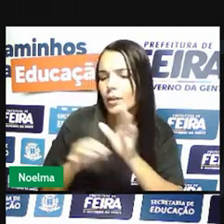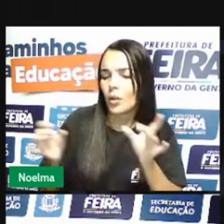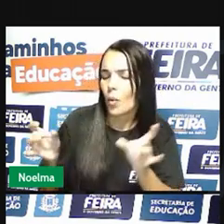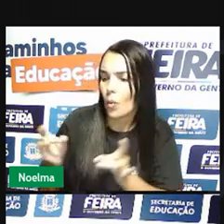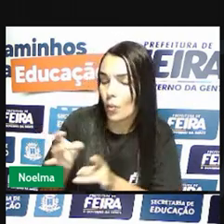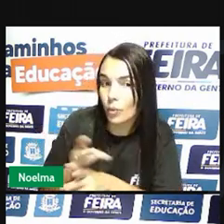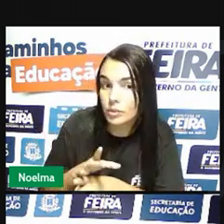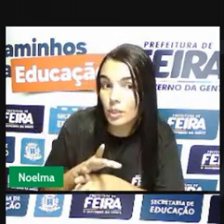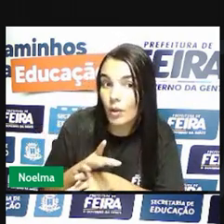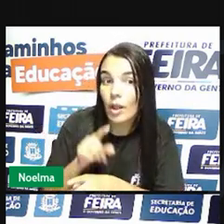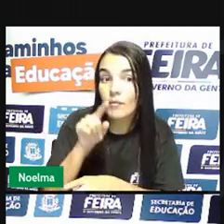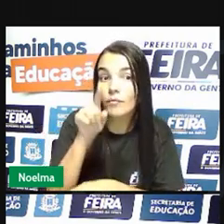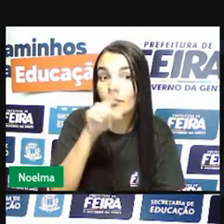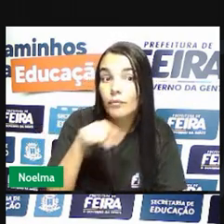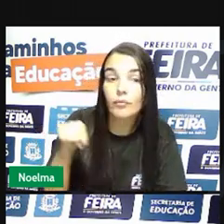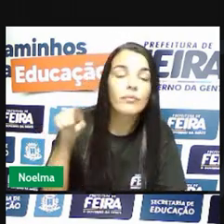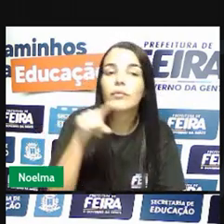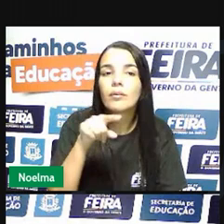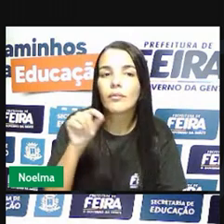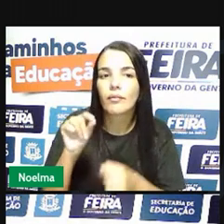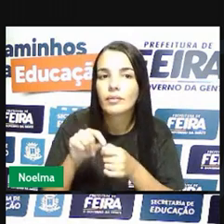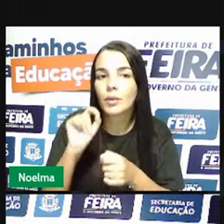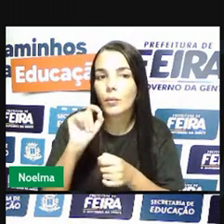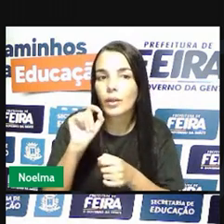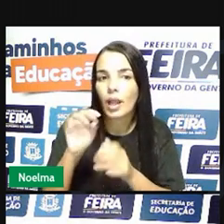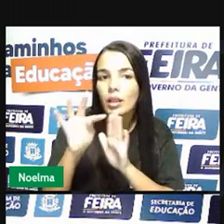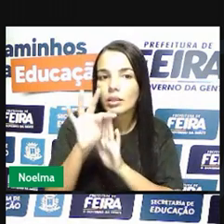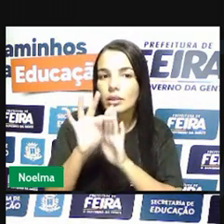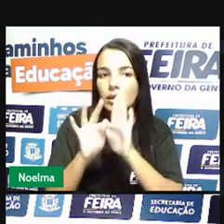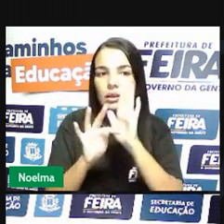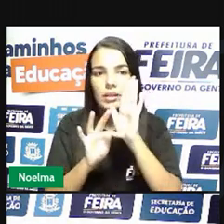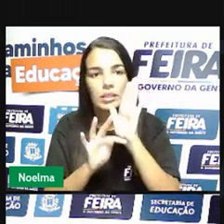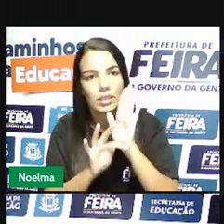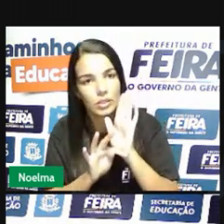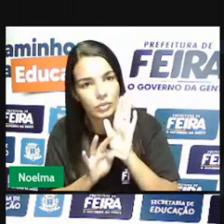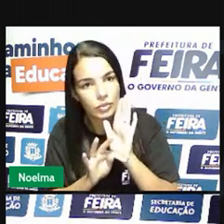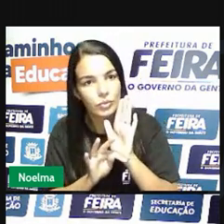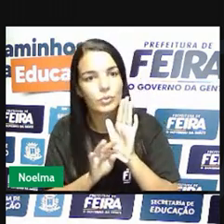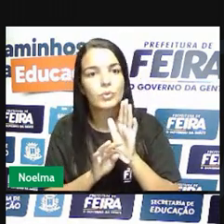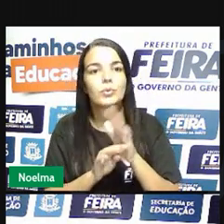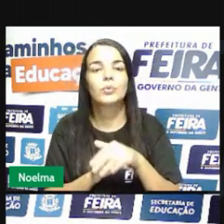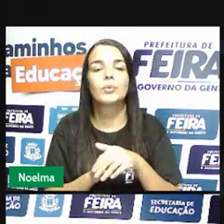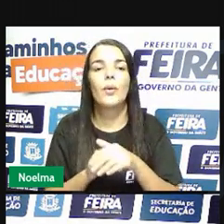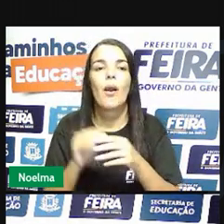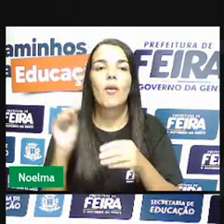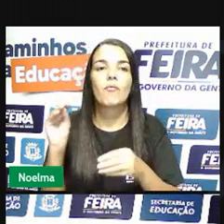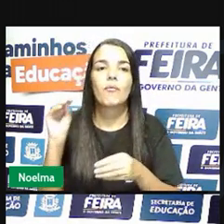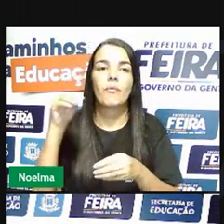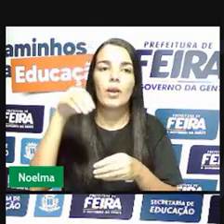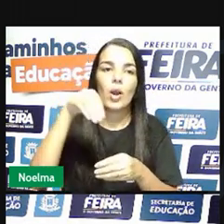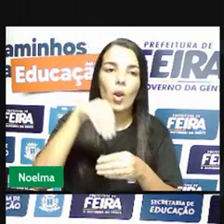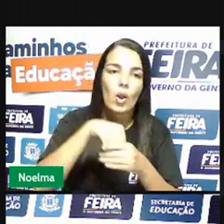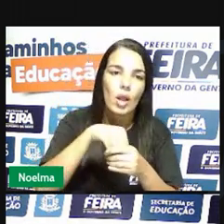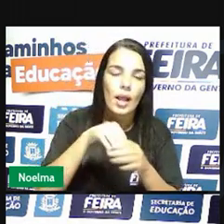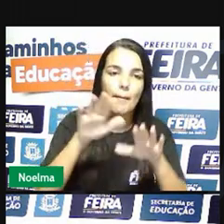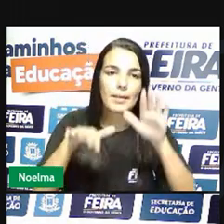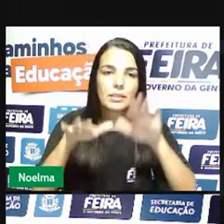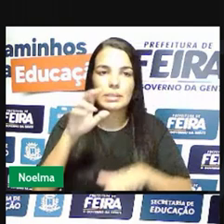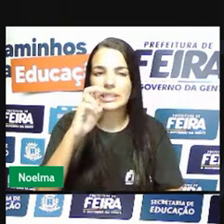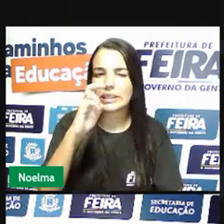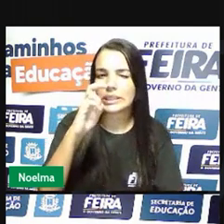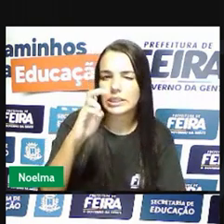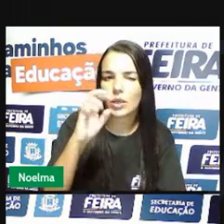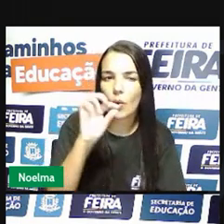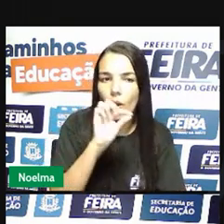conclusão, vocês vão fazer um texto, tá? Onde vocês vão colocar uma introdução, ali com o máximo de 5 linhas,